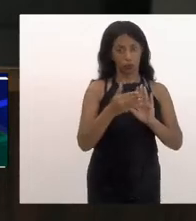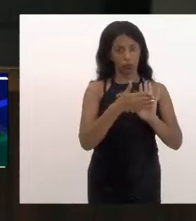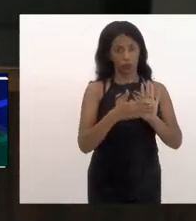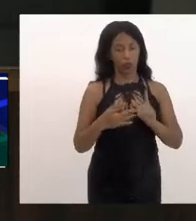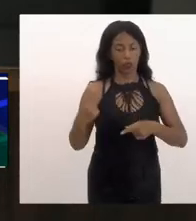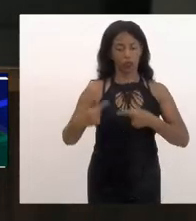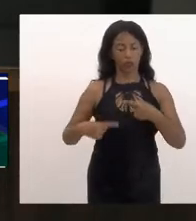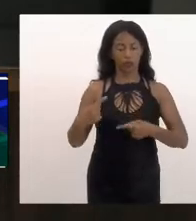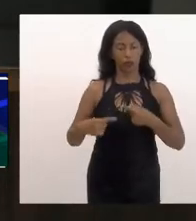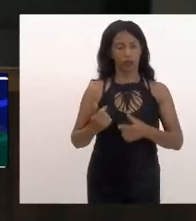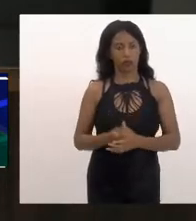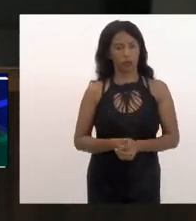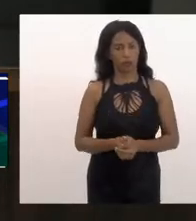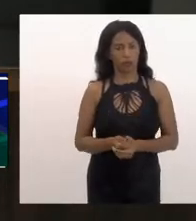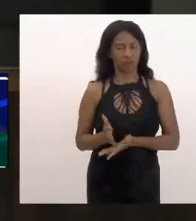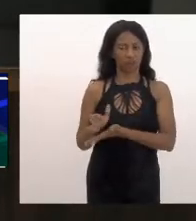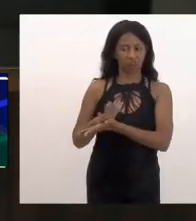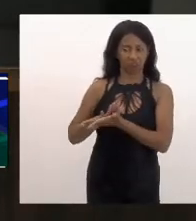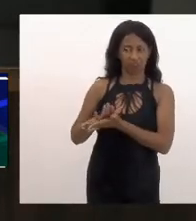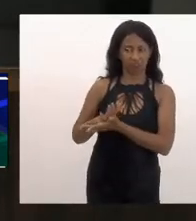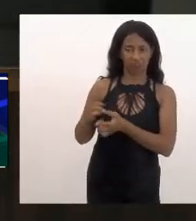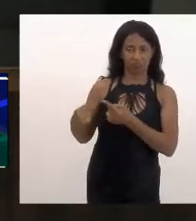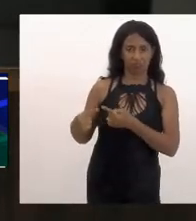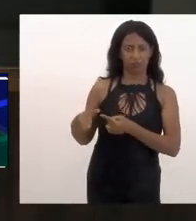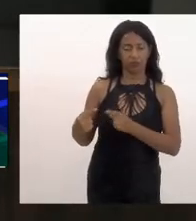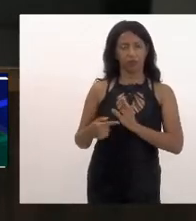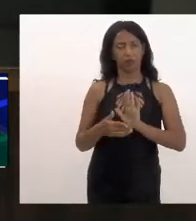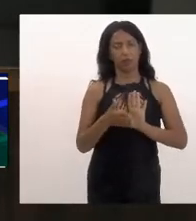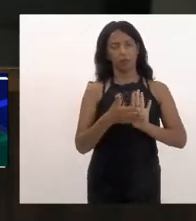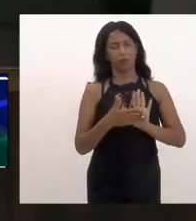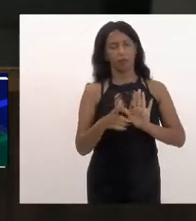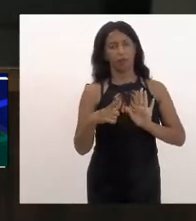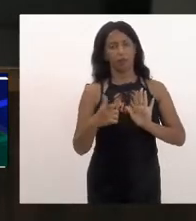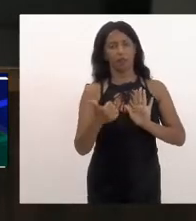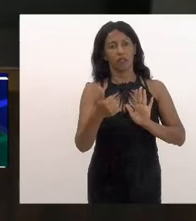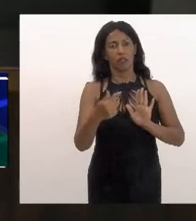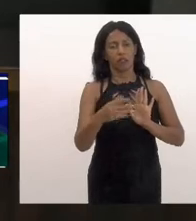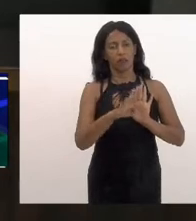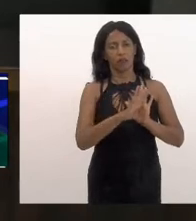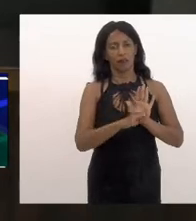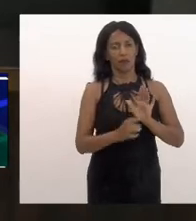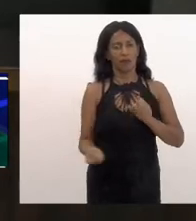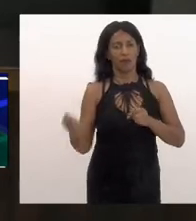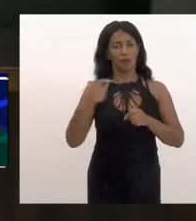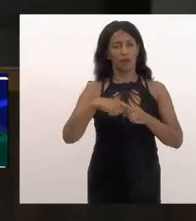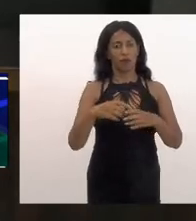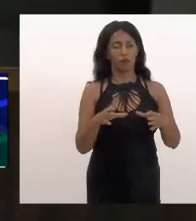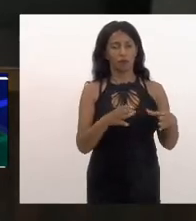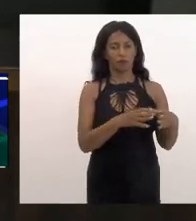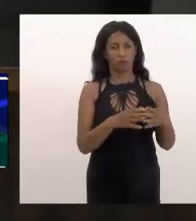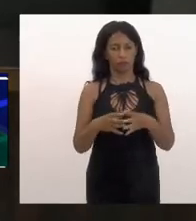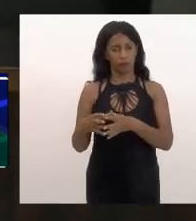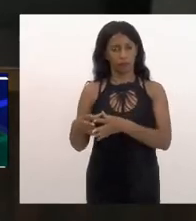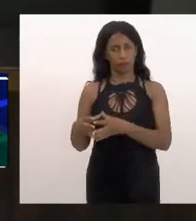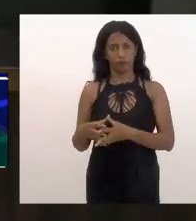em discussão. Não havendo quem queira discutir, a presente proposta recebeu 17 emendas e retorna às comissões.